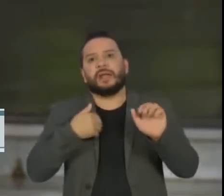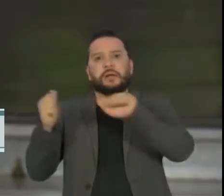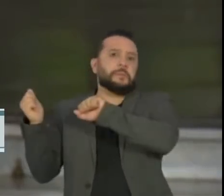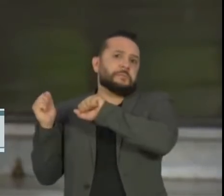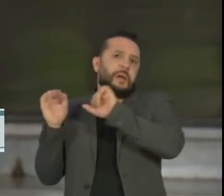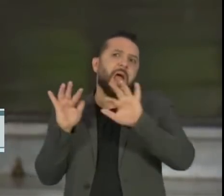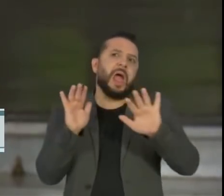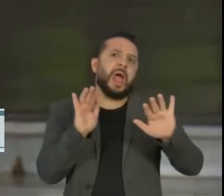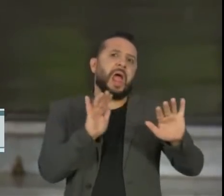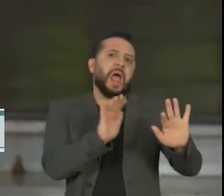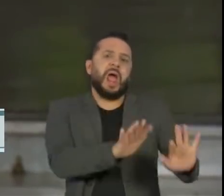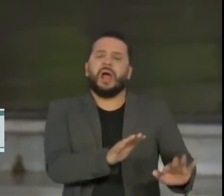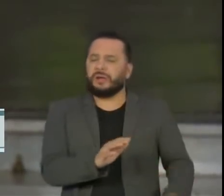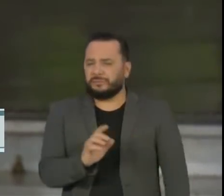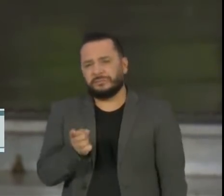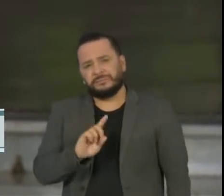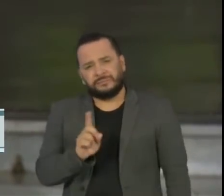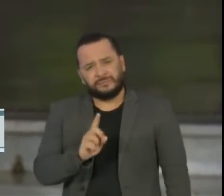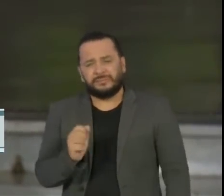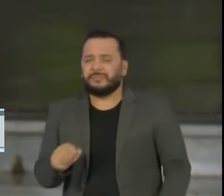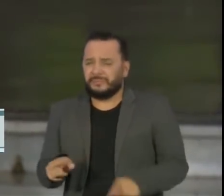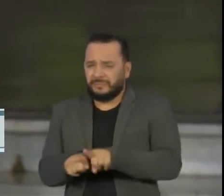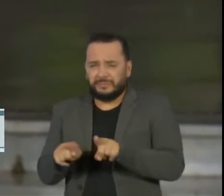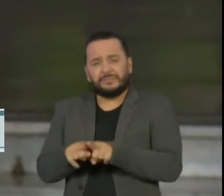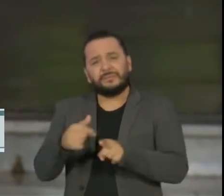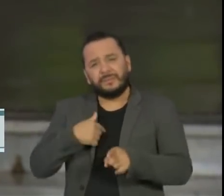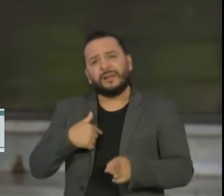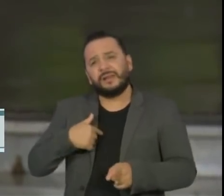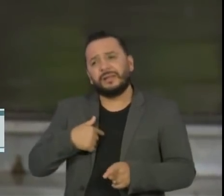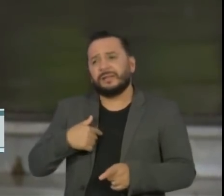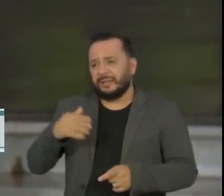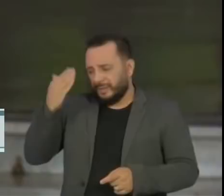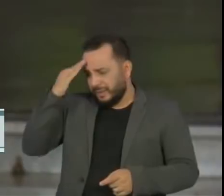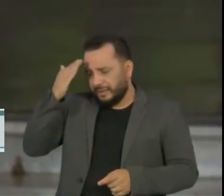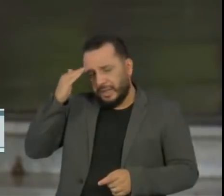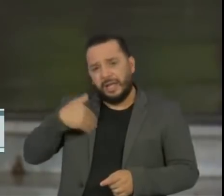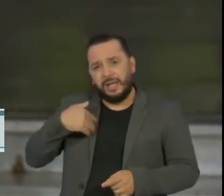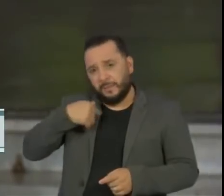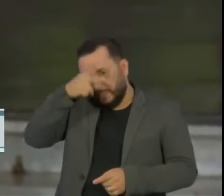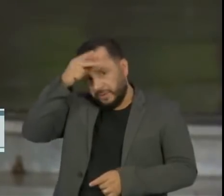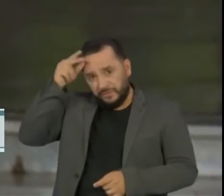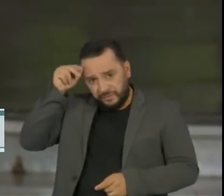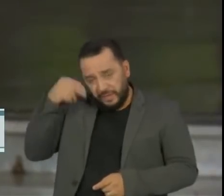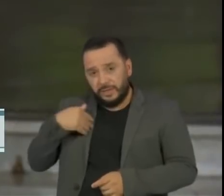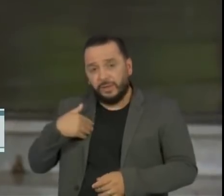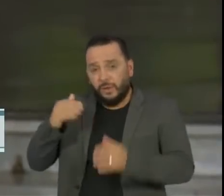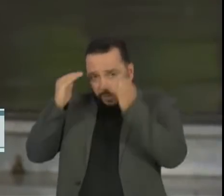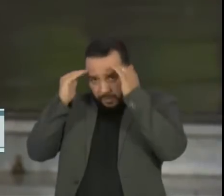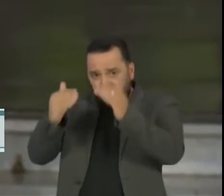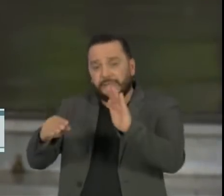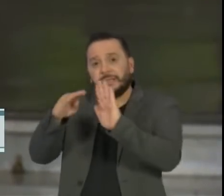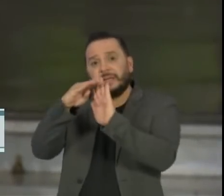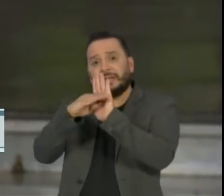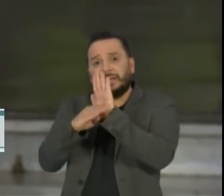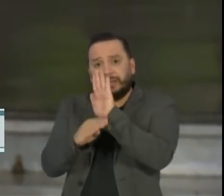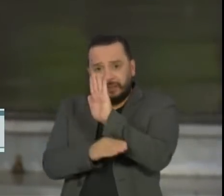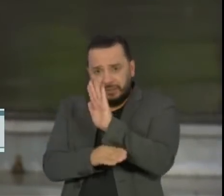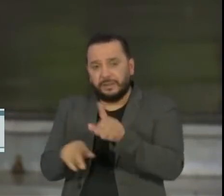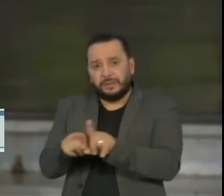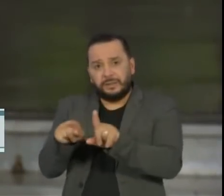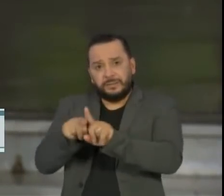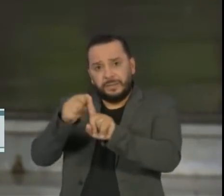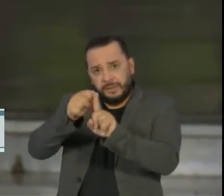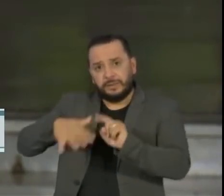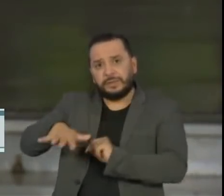tempo todo, dos prefeitos, para seguir exatamente o que está em sua fase, e da sociedade como um